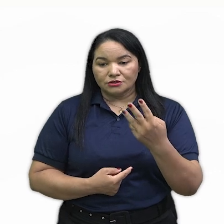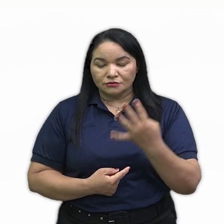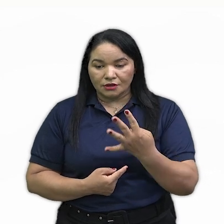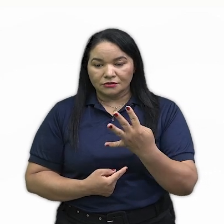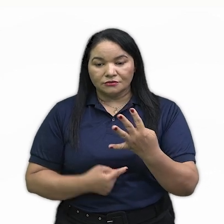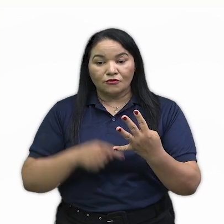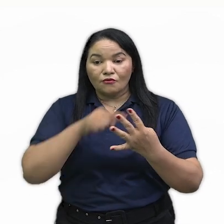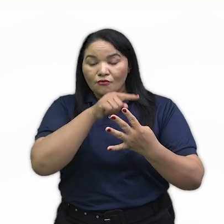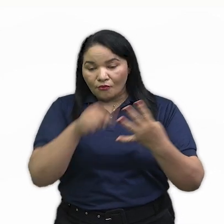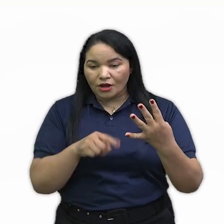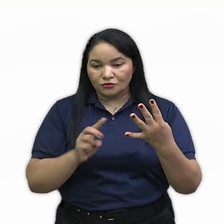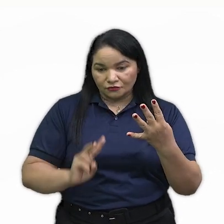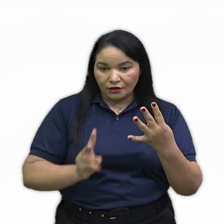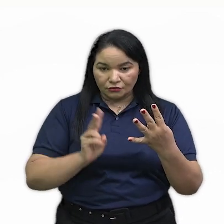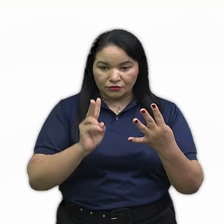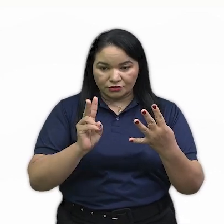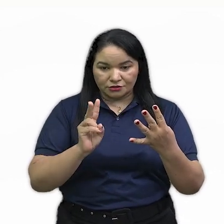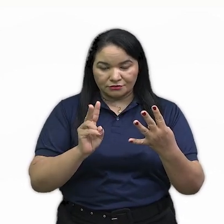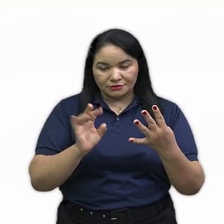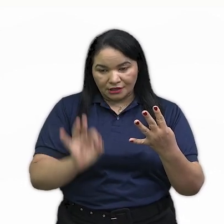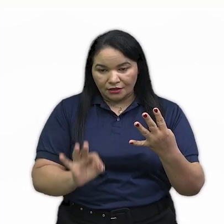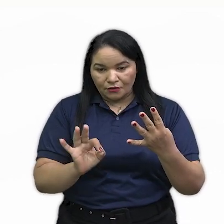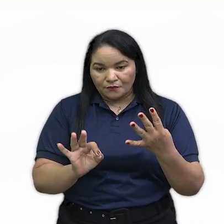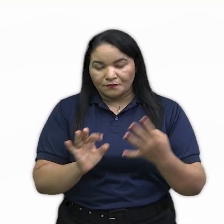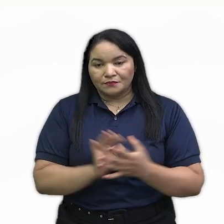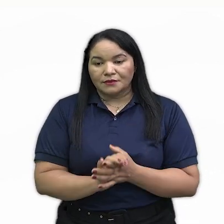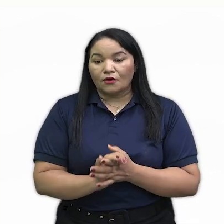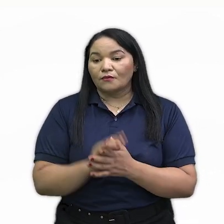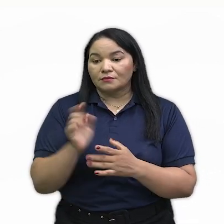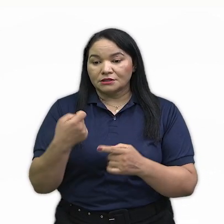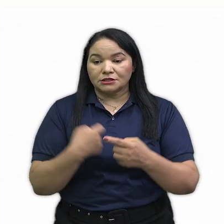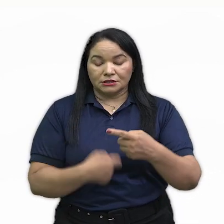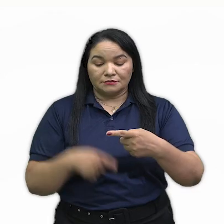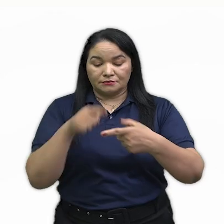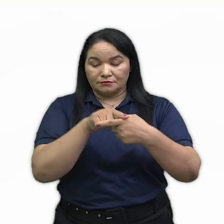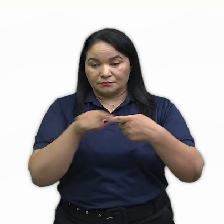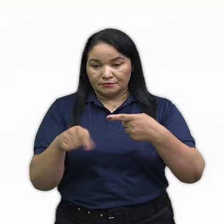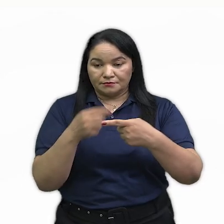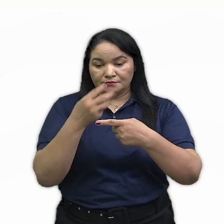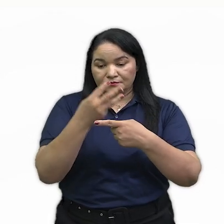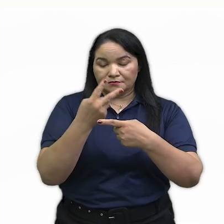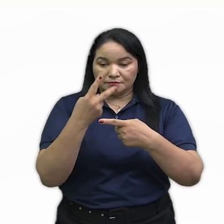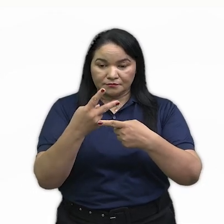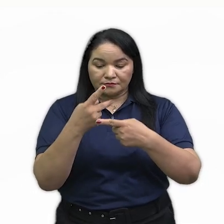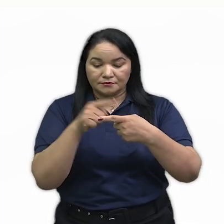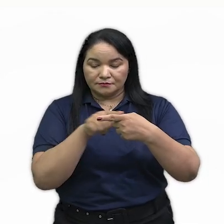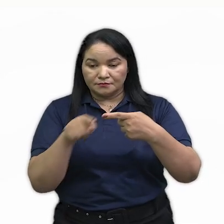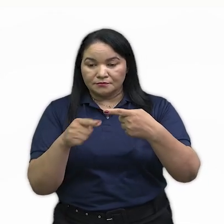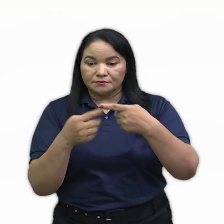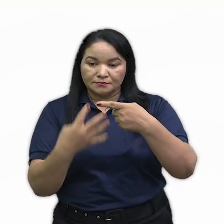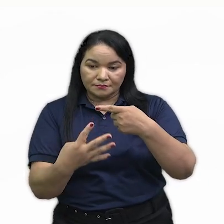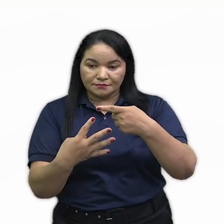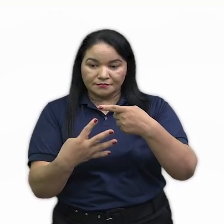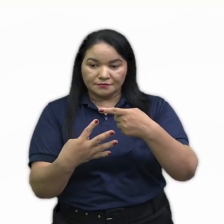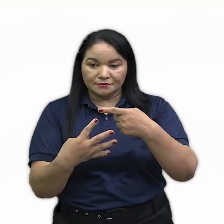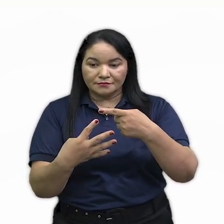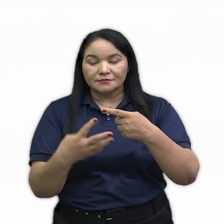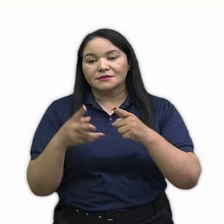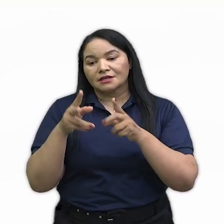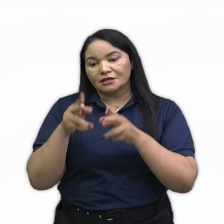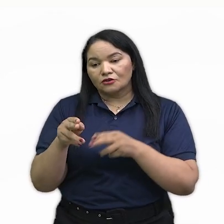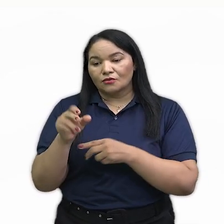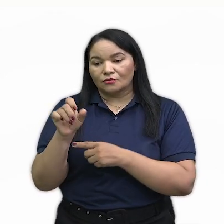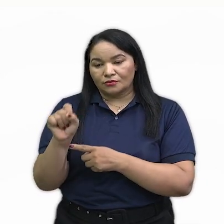4. Como são 4 valores, então eu vou pegar 32 e dividir por 4. Isso quer dizer, então,